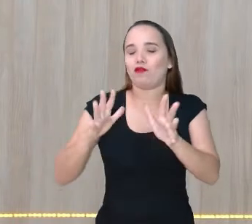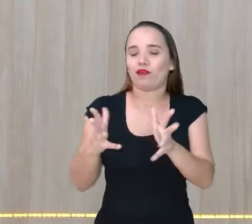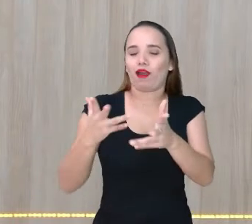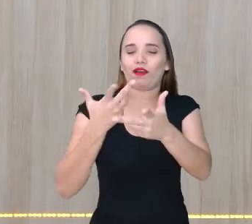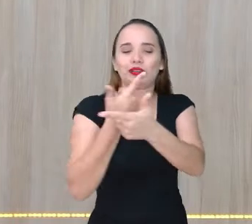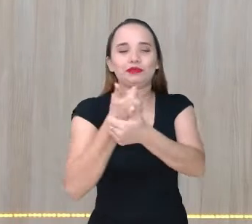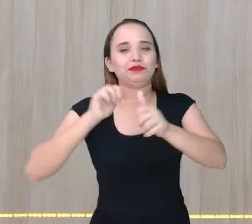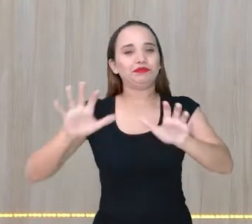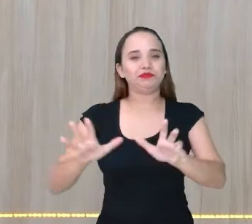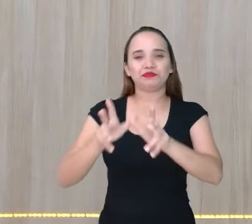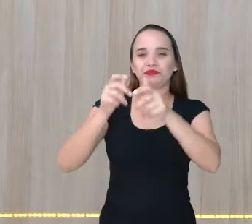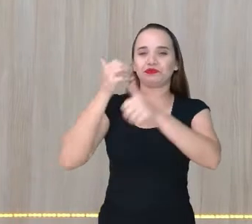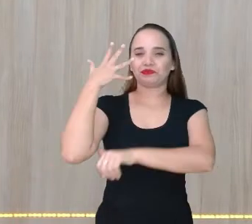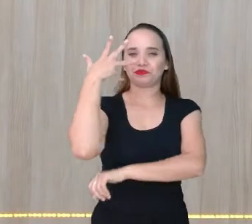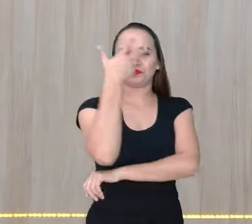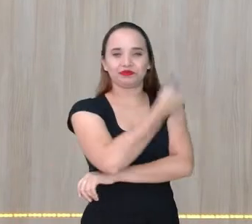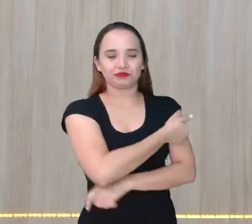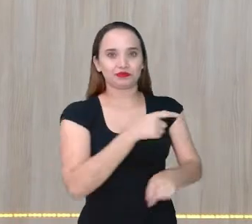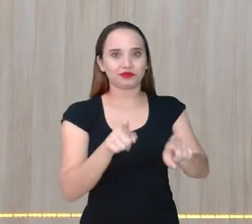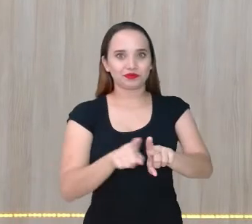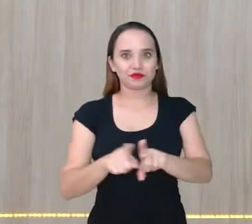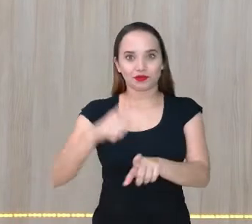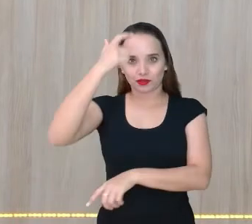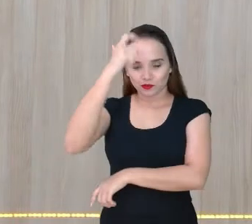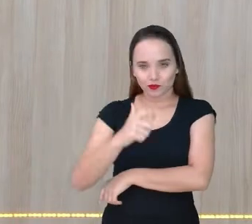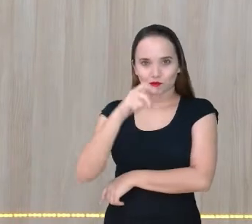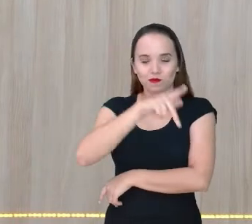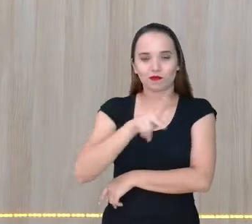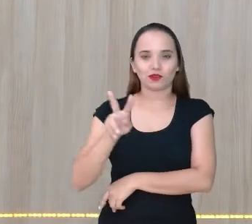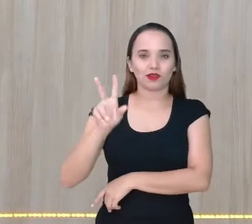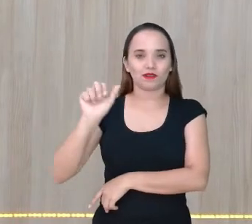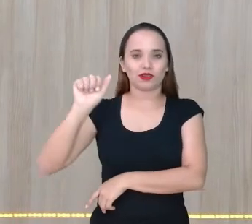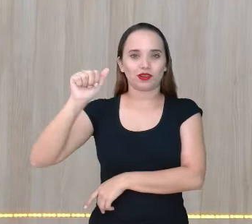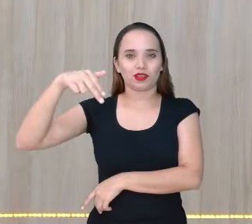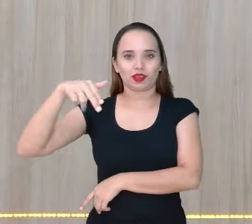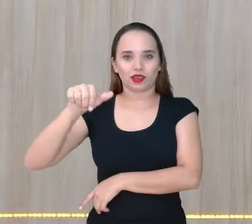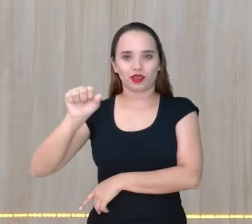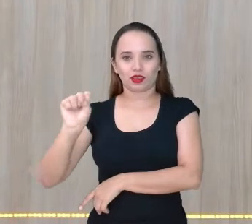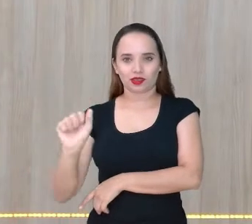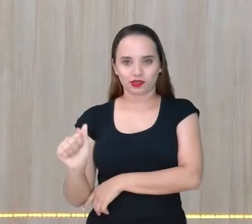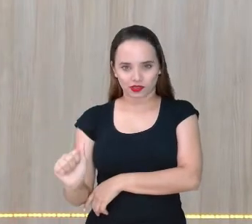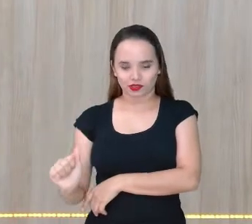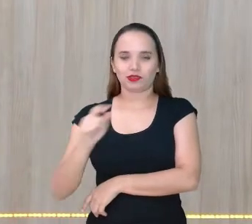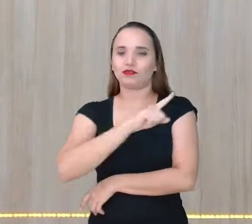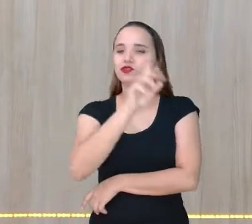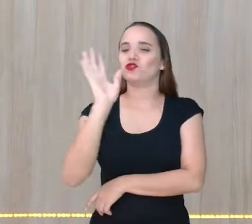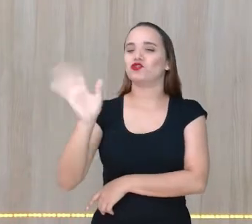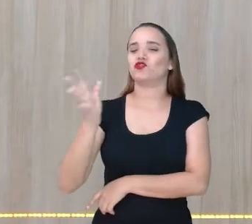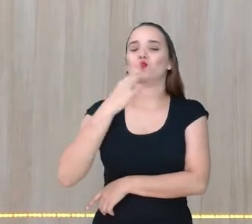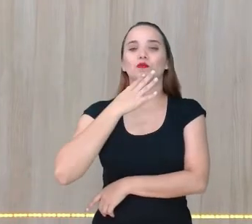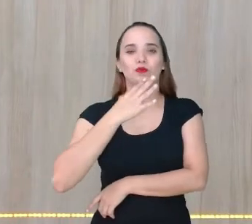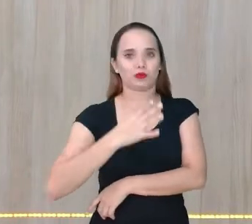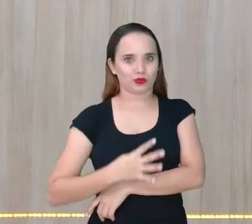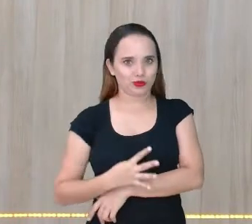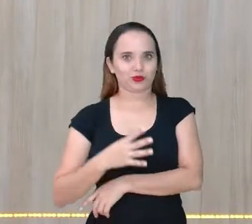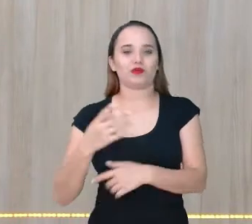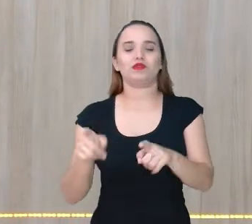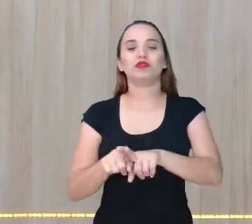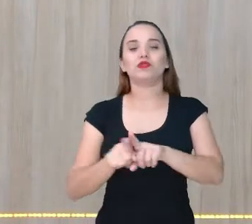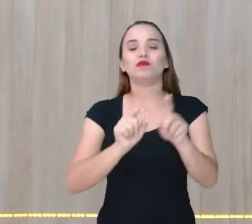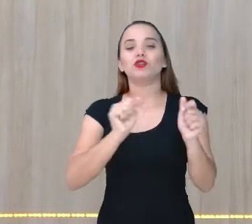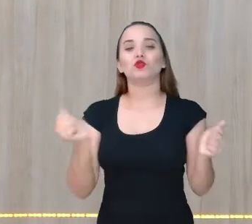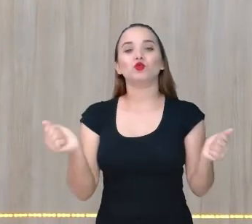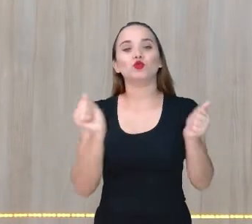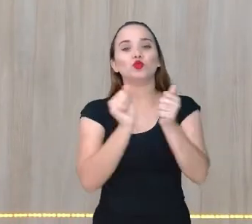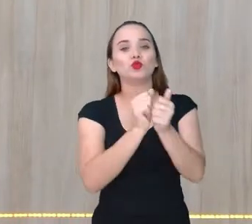para vocês, tá bom? Eu sou professora Vanessa, como vocês já me conhecem, né? E estou junto também